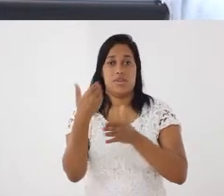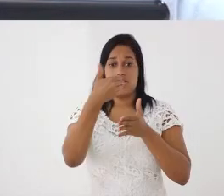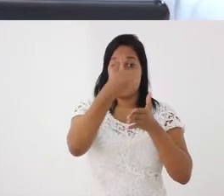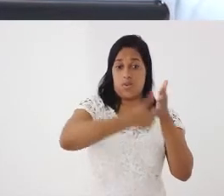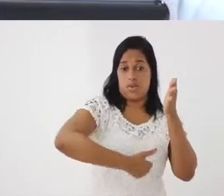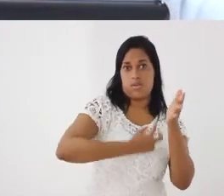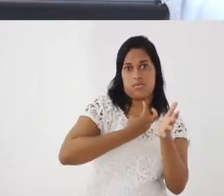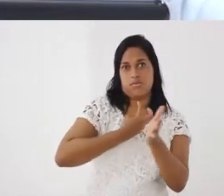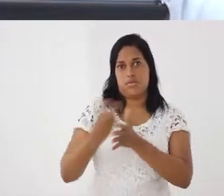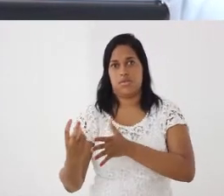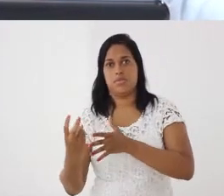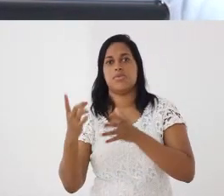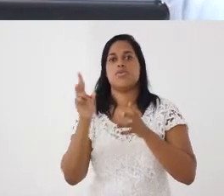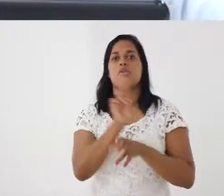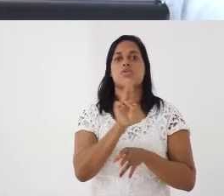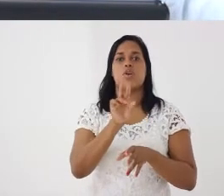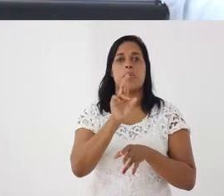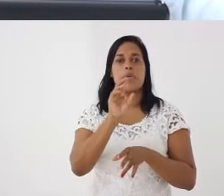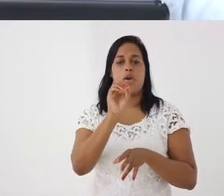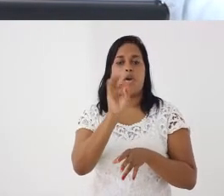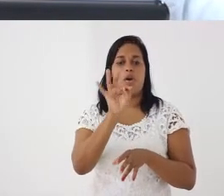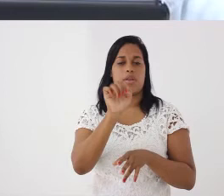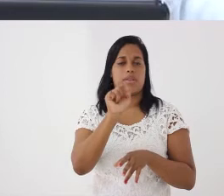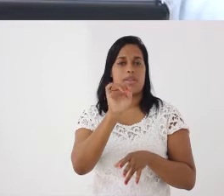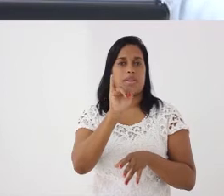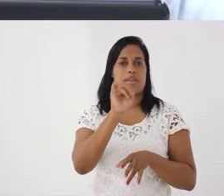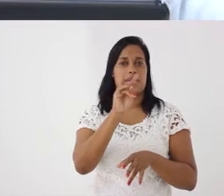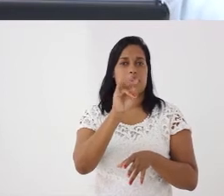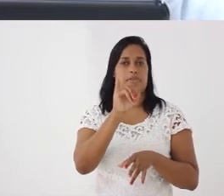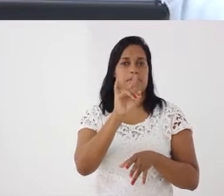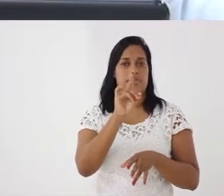entre admissão e demissão a gente chama de rotatividade.